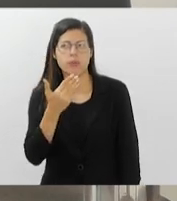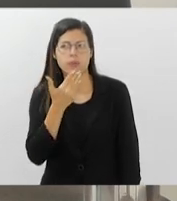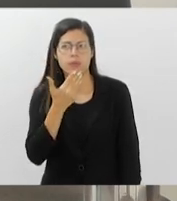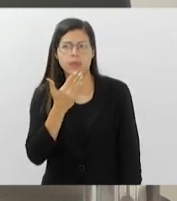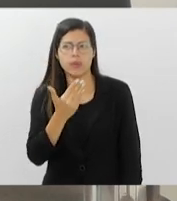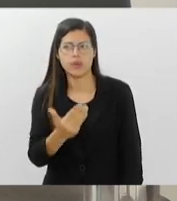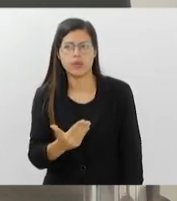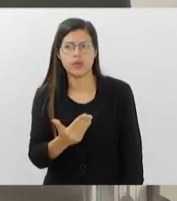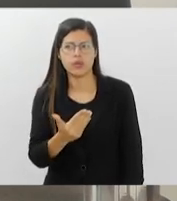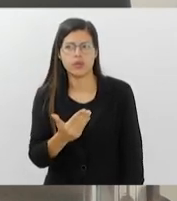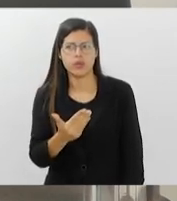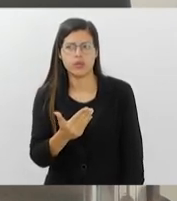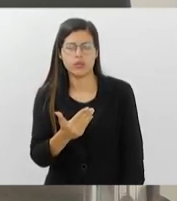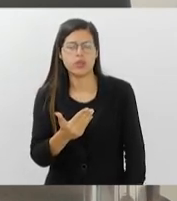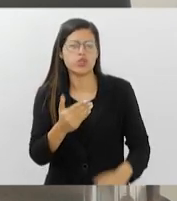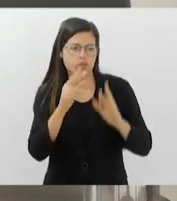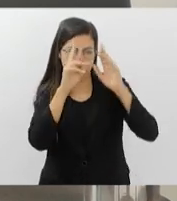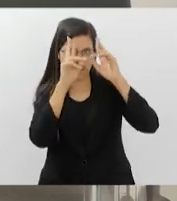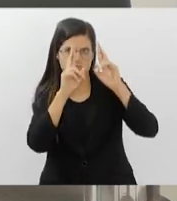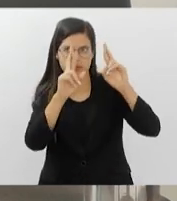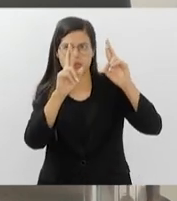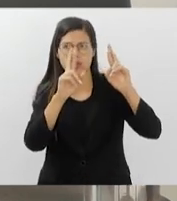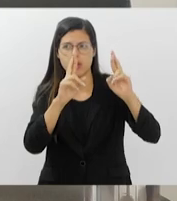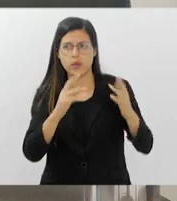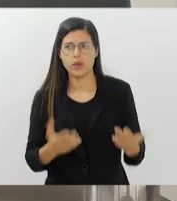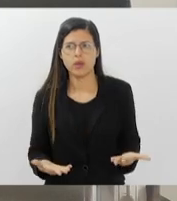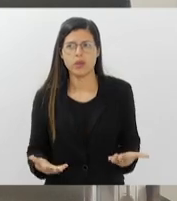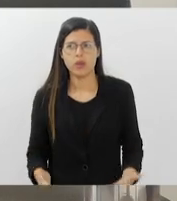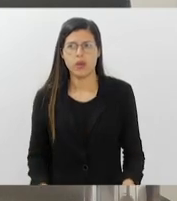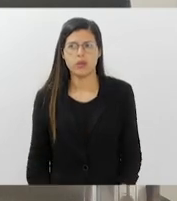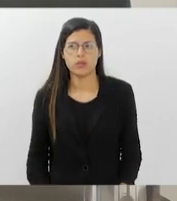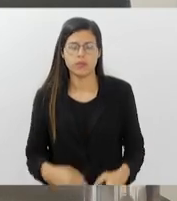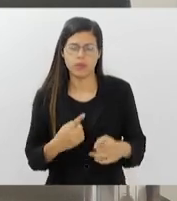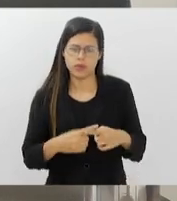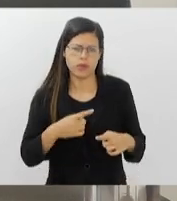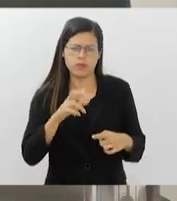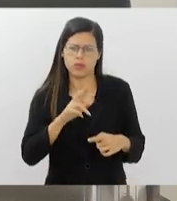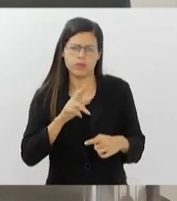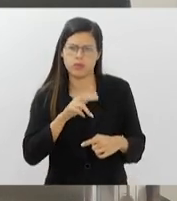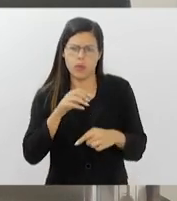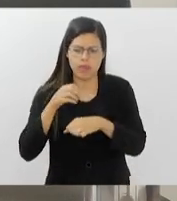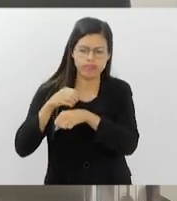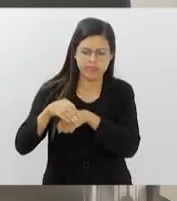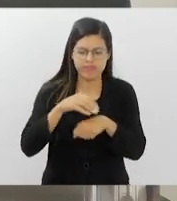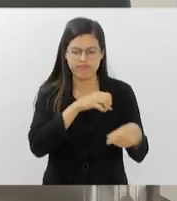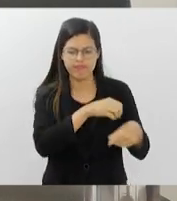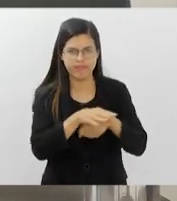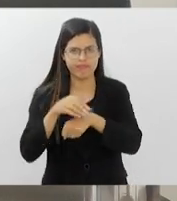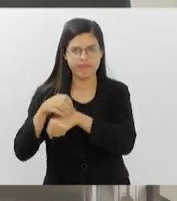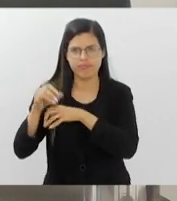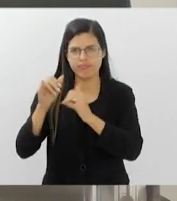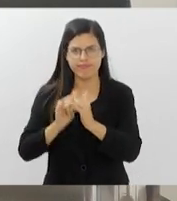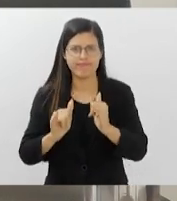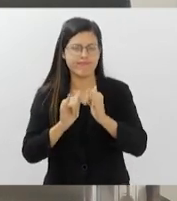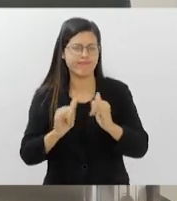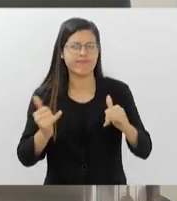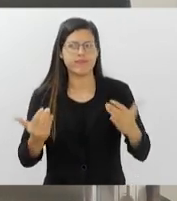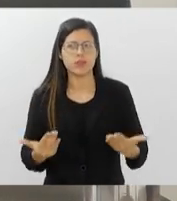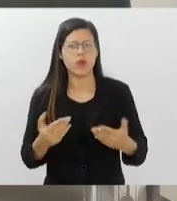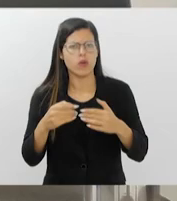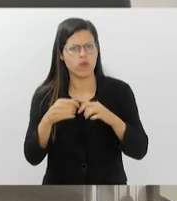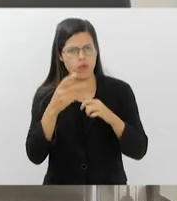porque senhor não é como diria meu pai que tá no céu garoto de recado né eu vou ter oportunidade de externar isso em